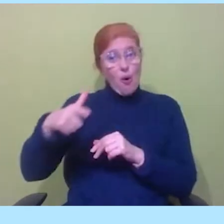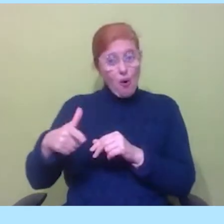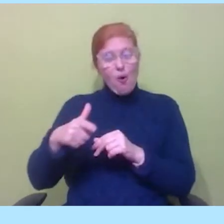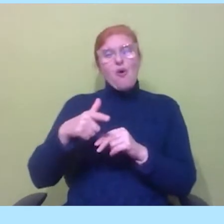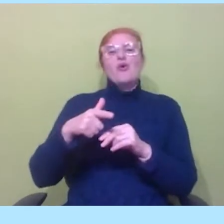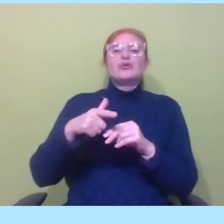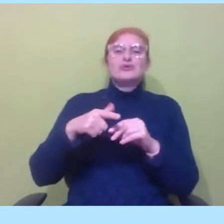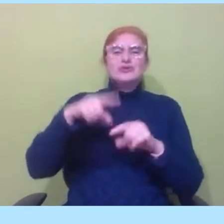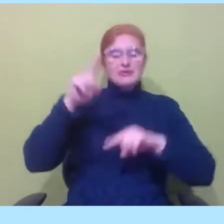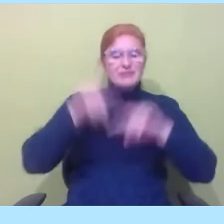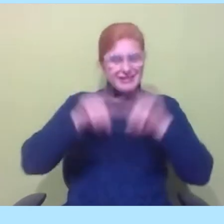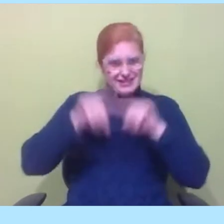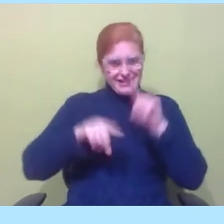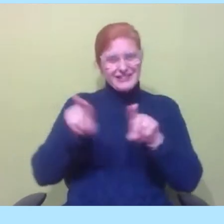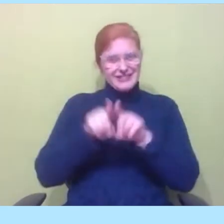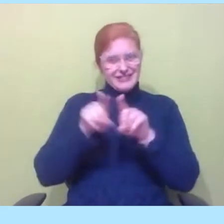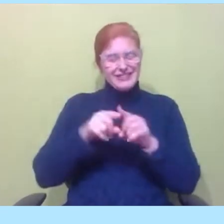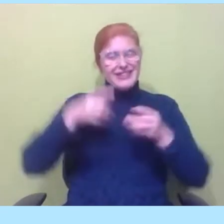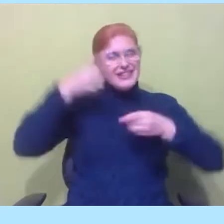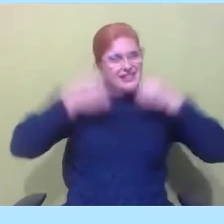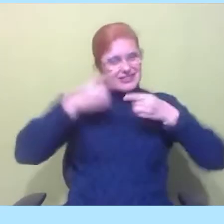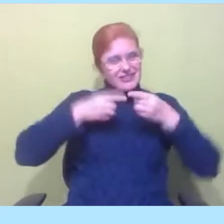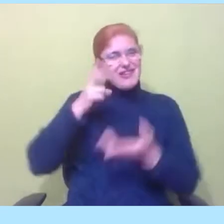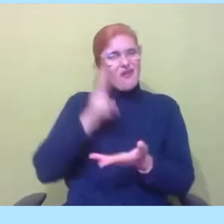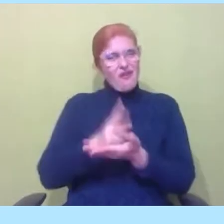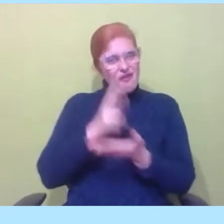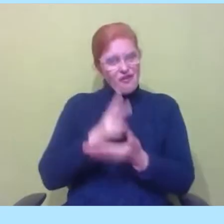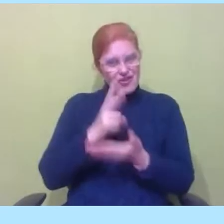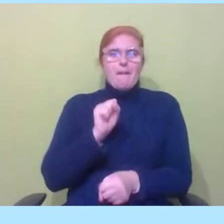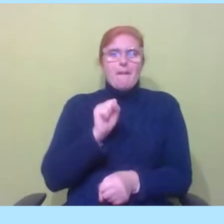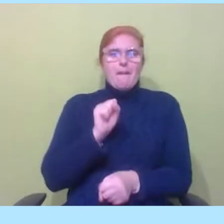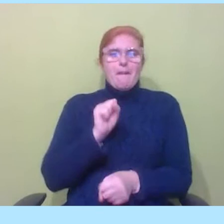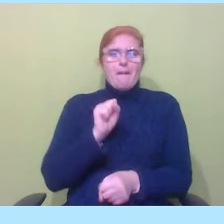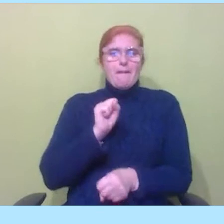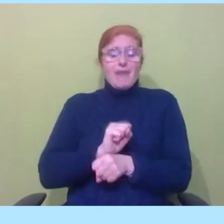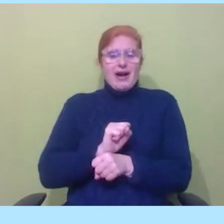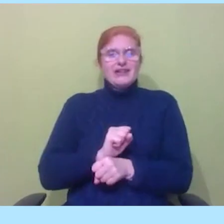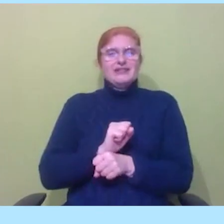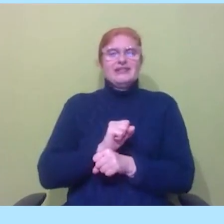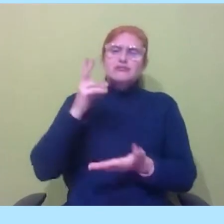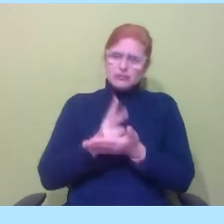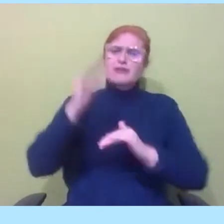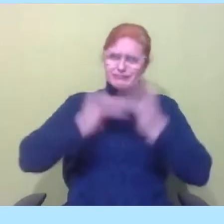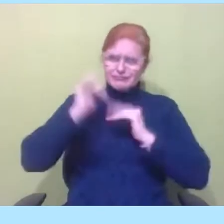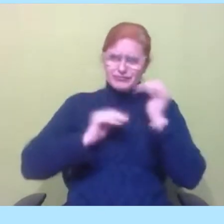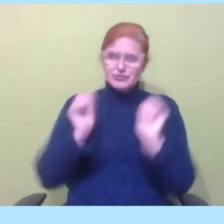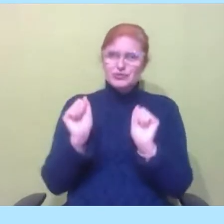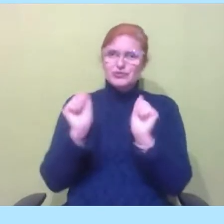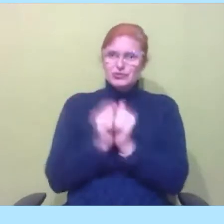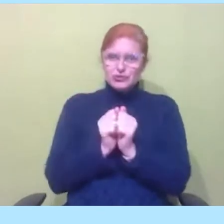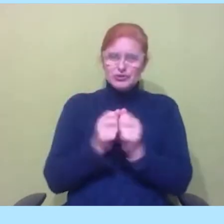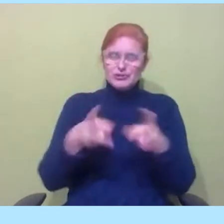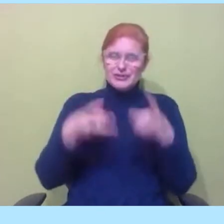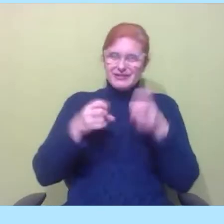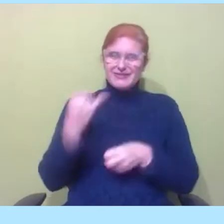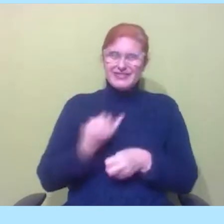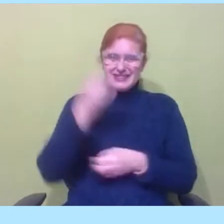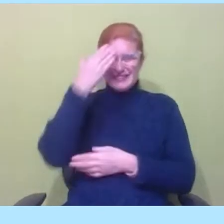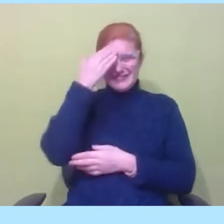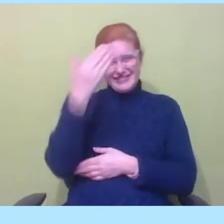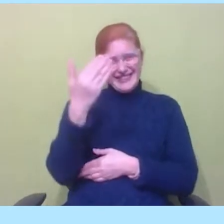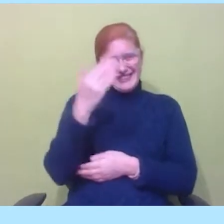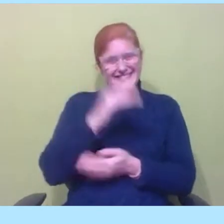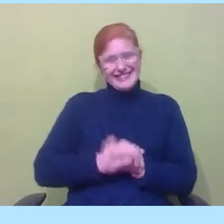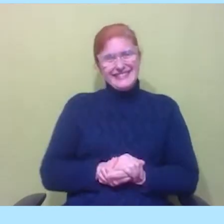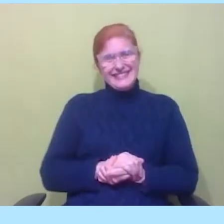está aqui cada vez mais construindo junto e percebendo a importância disso. Muito obrigada.